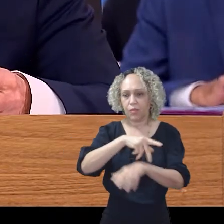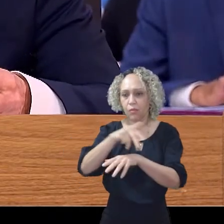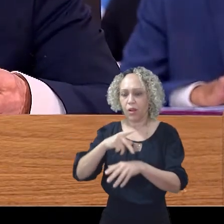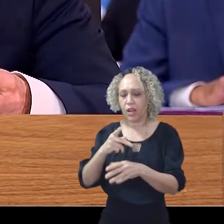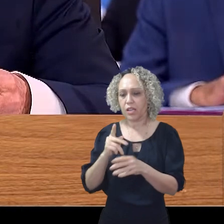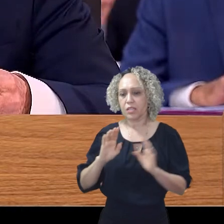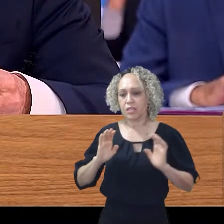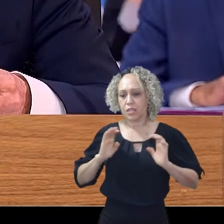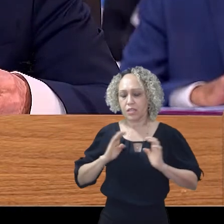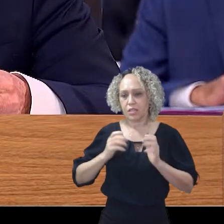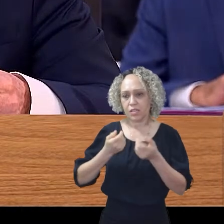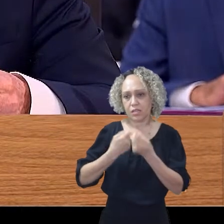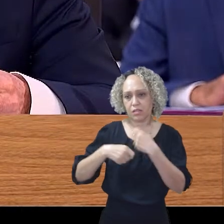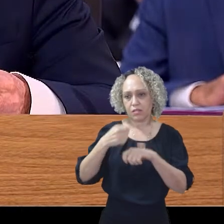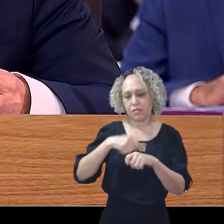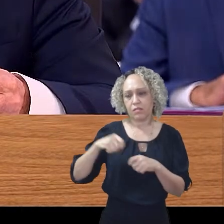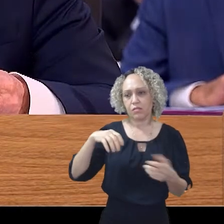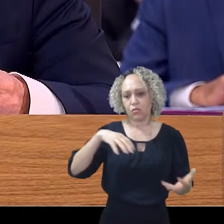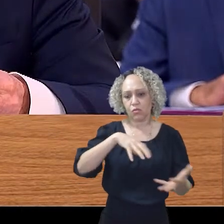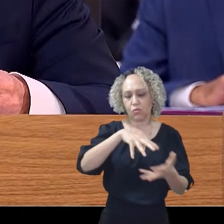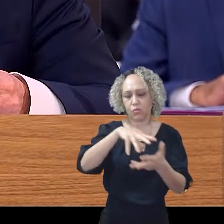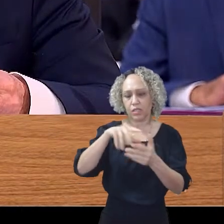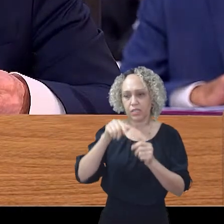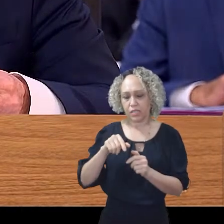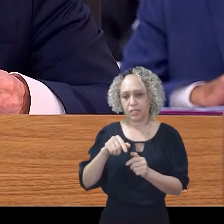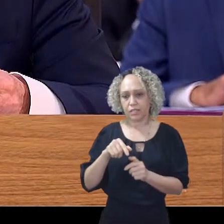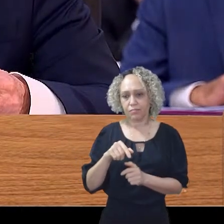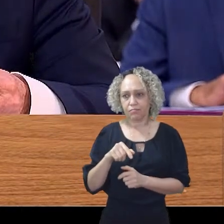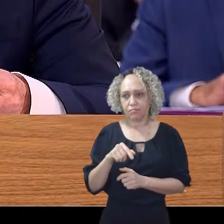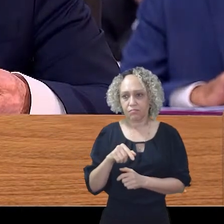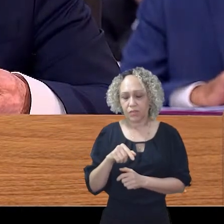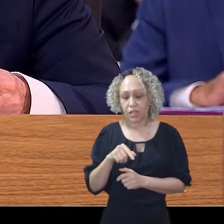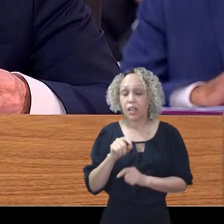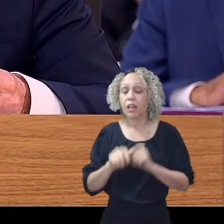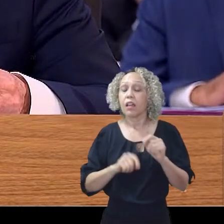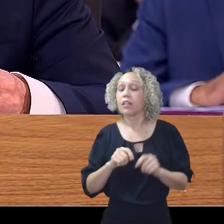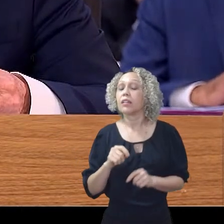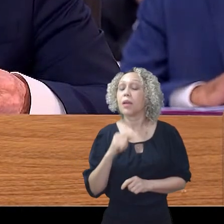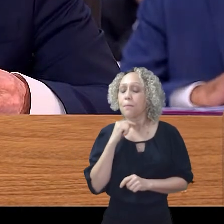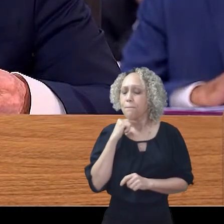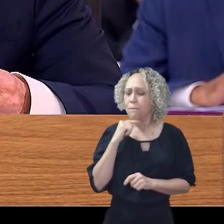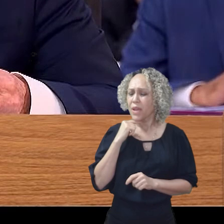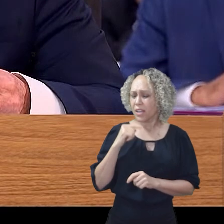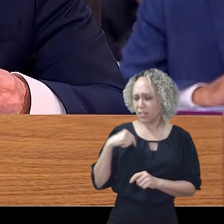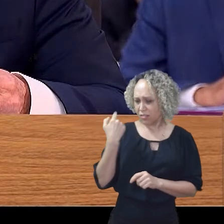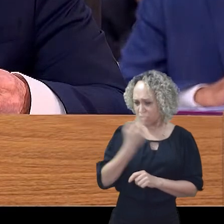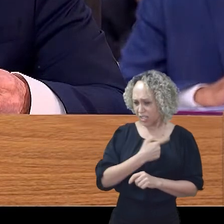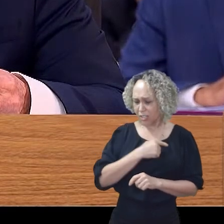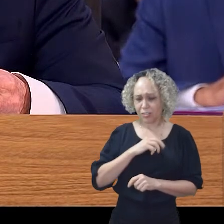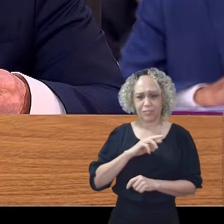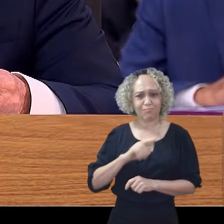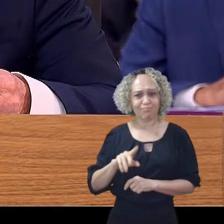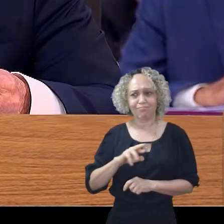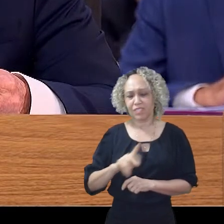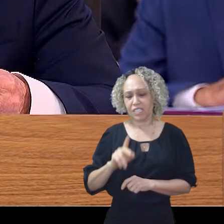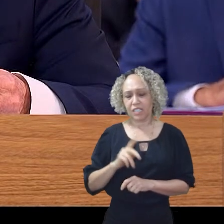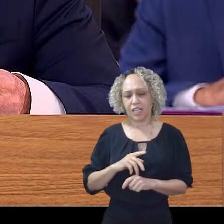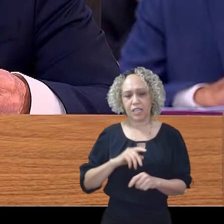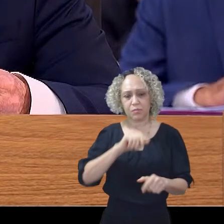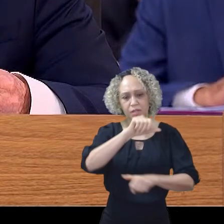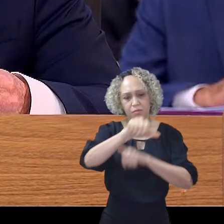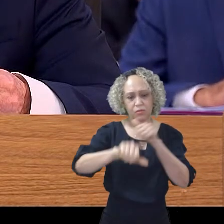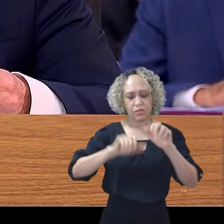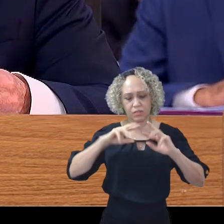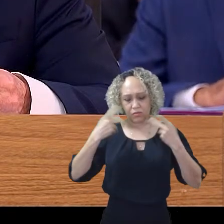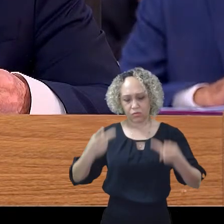maiores economias e blocos regionais do planeta. Não há ninguém em melhor posição do que nós